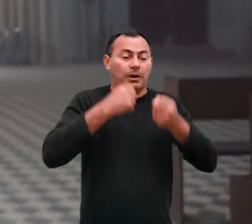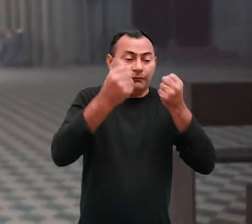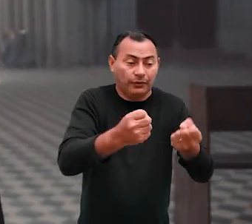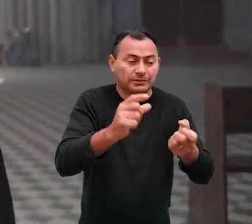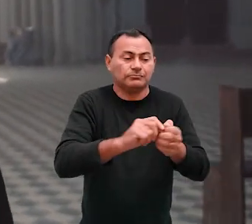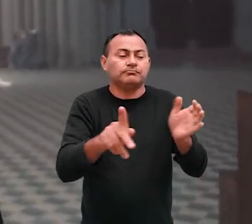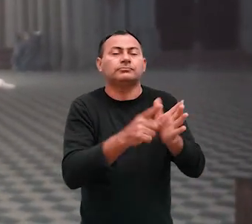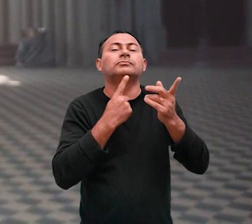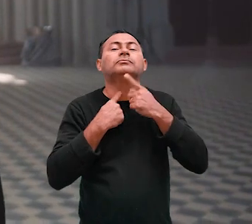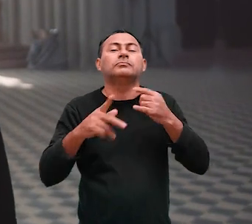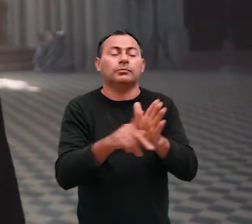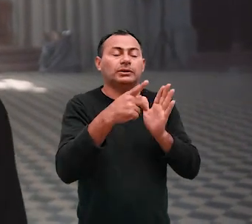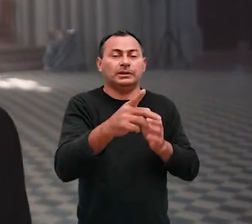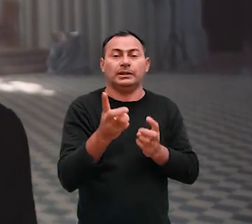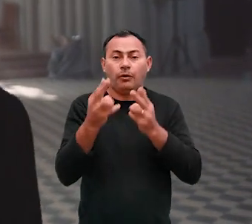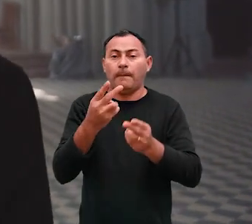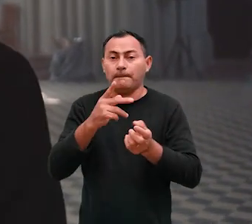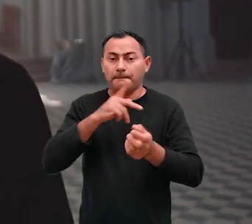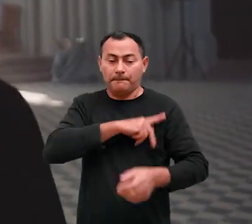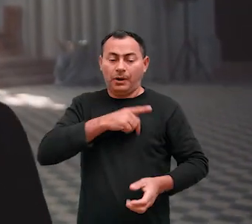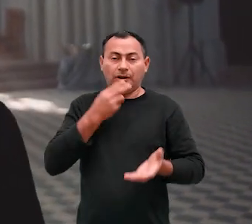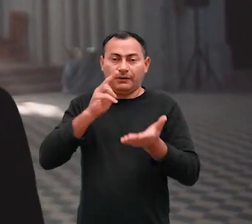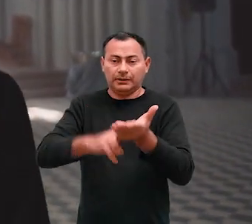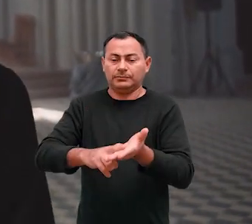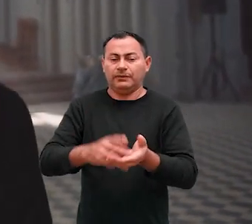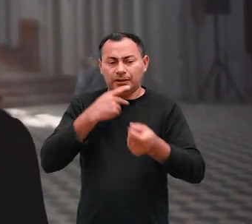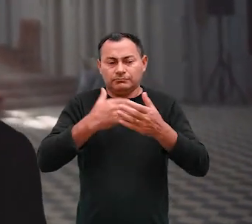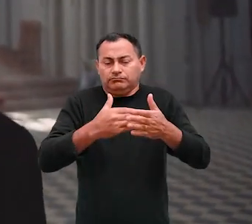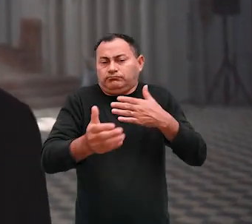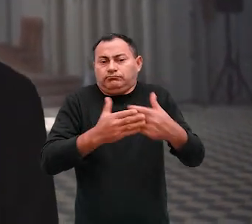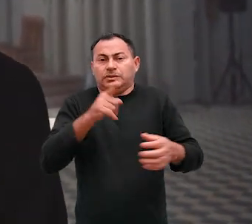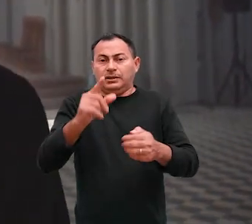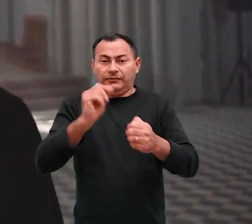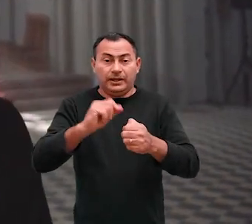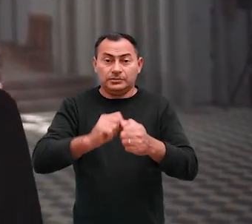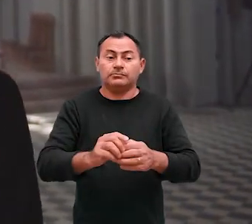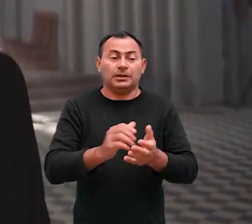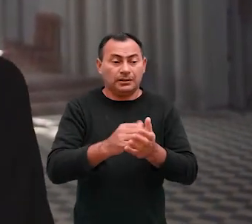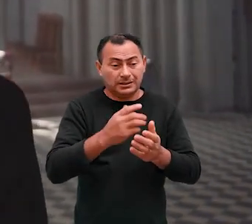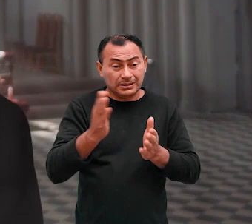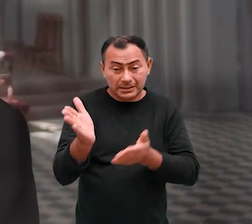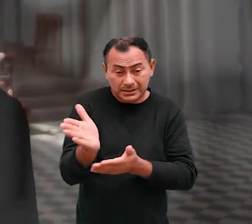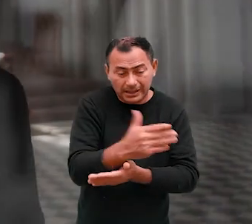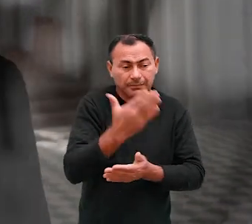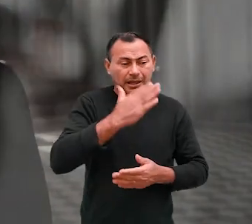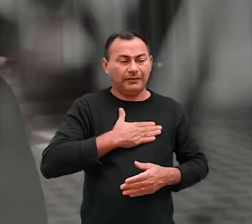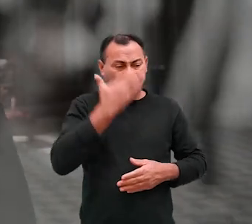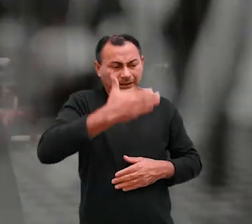e fez tudo. Como diz Paulo na carne, eu não tenho nada a ver com tudo que você fez. Saia da minha